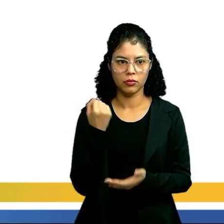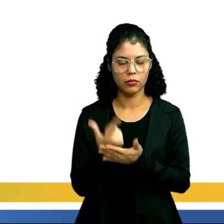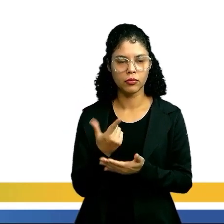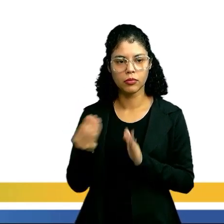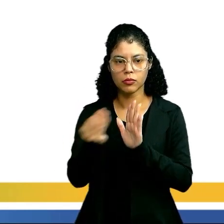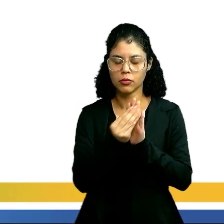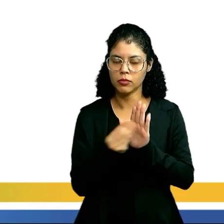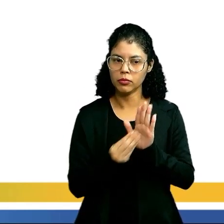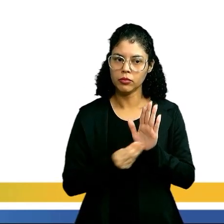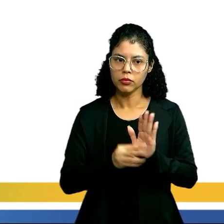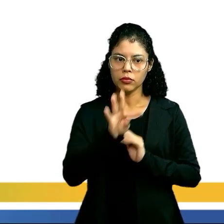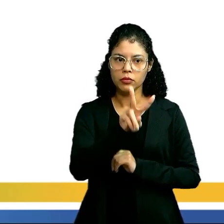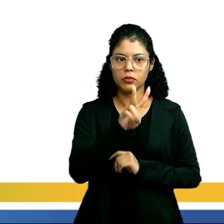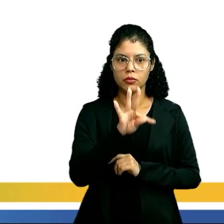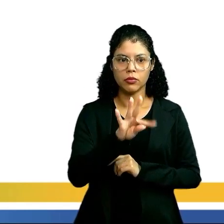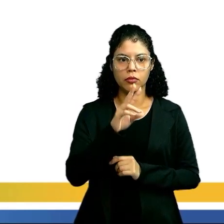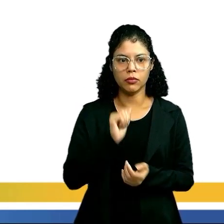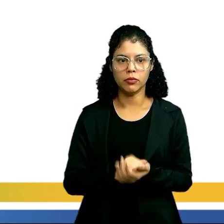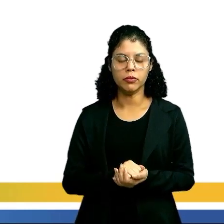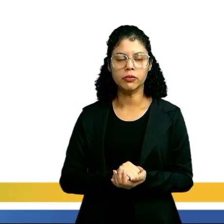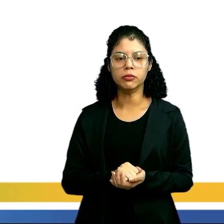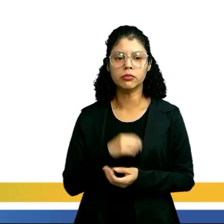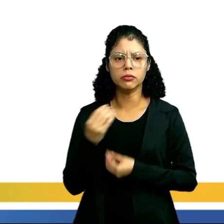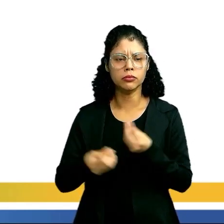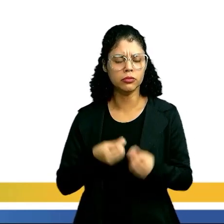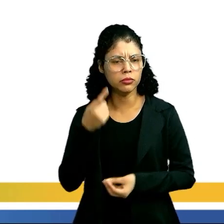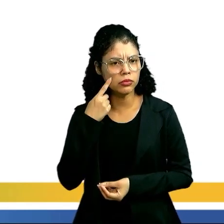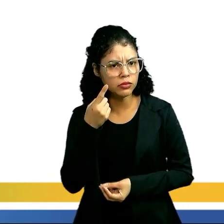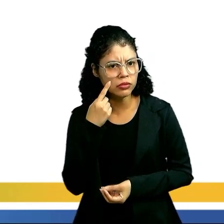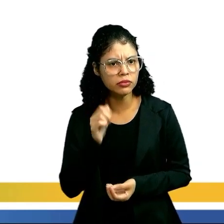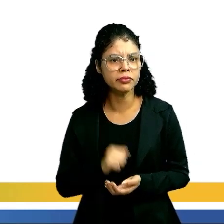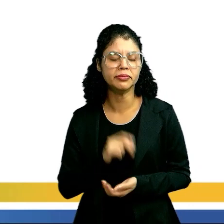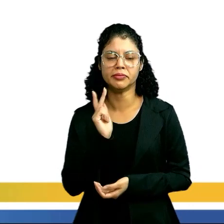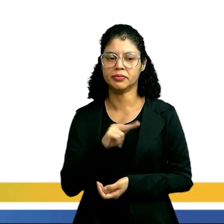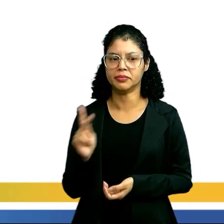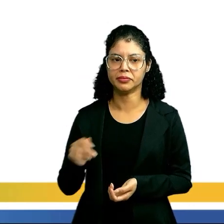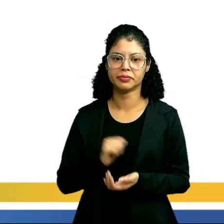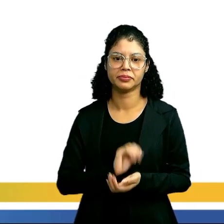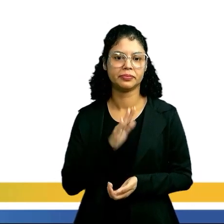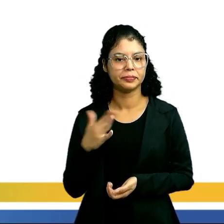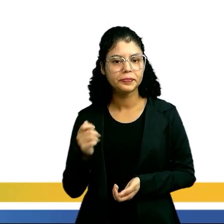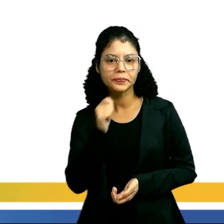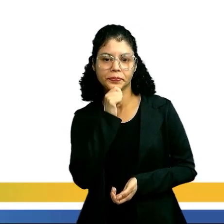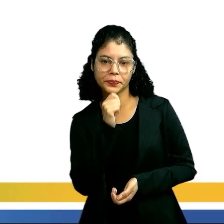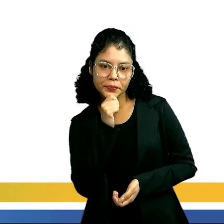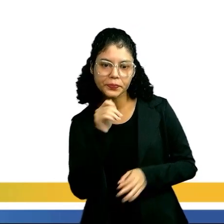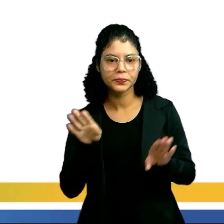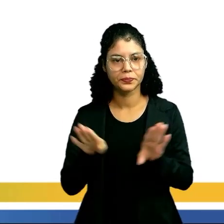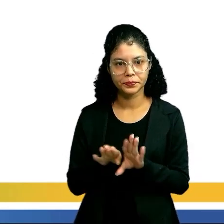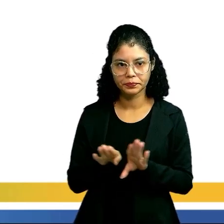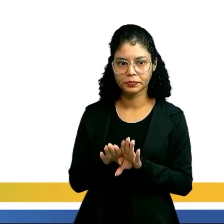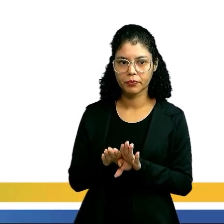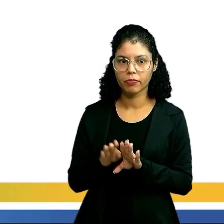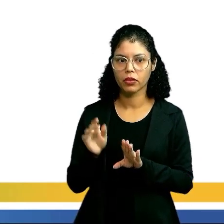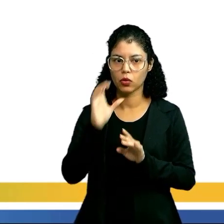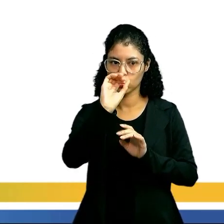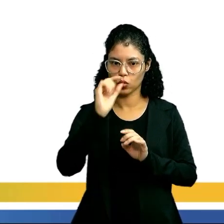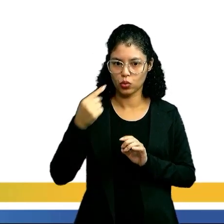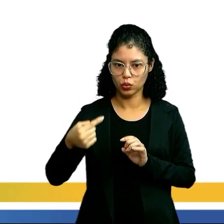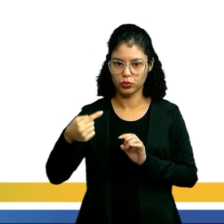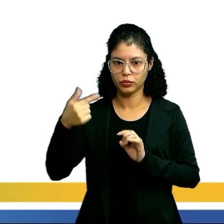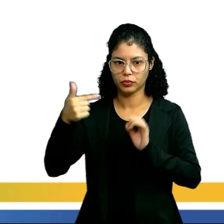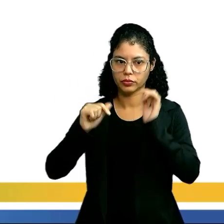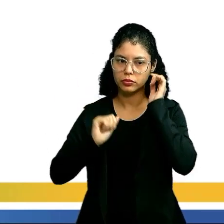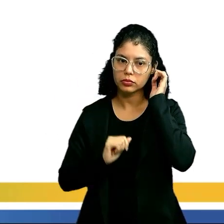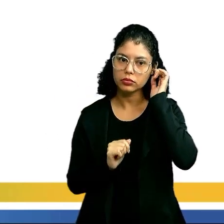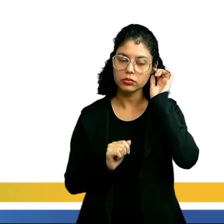sua compra, é dado pela fórmula. Como é que eu sei que é exponencial, professor? Quando a variável está no expoente, tá? Aqui